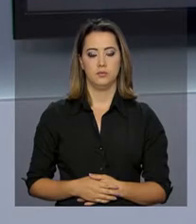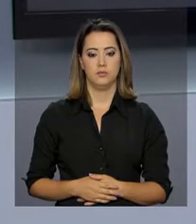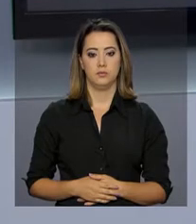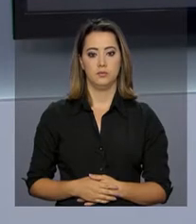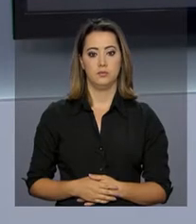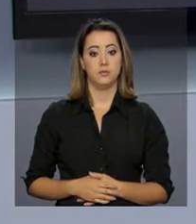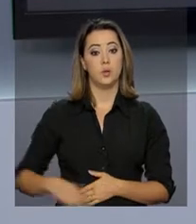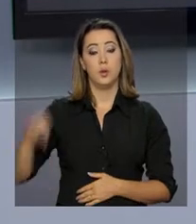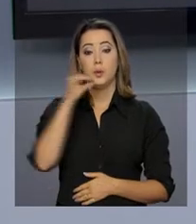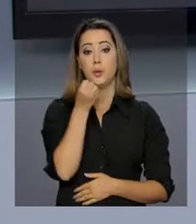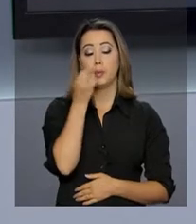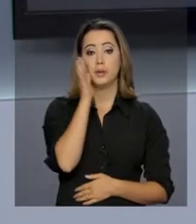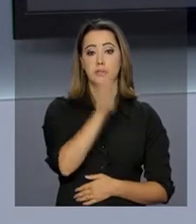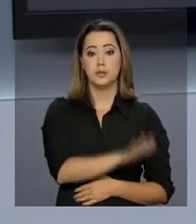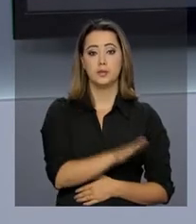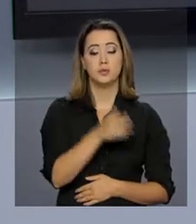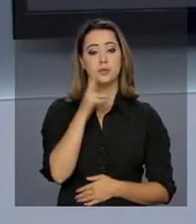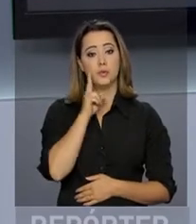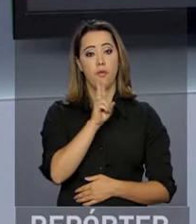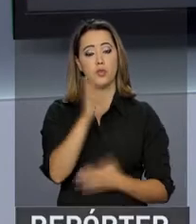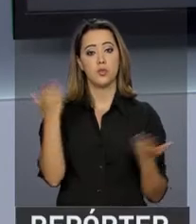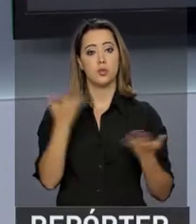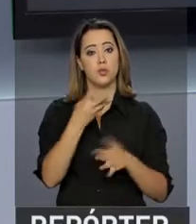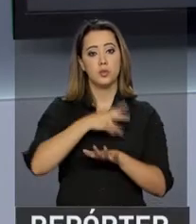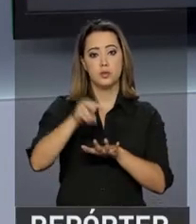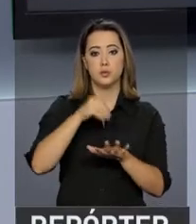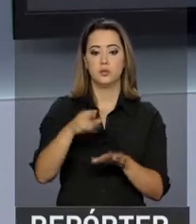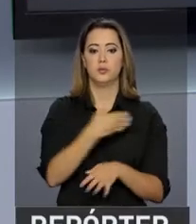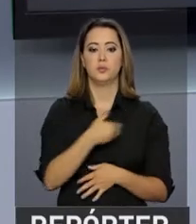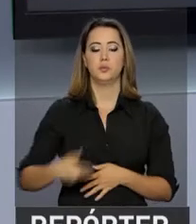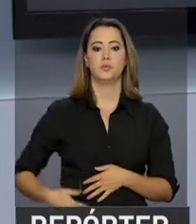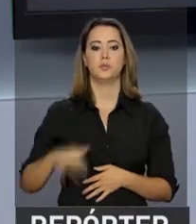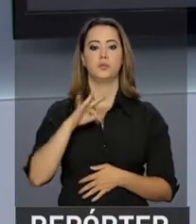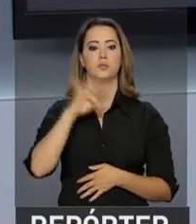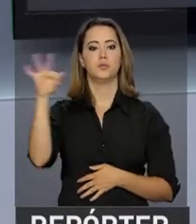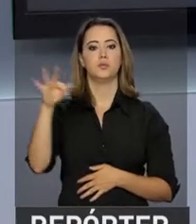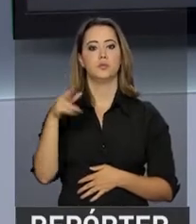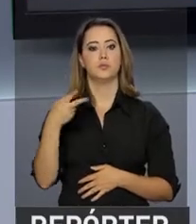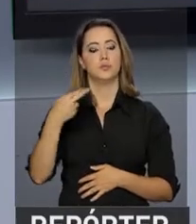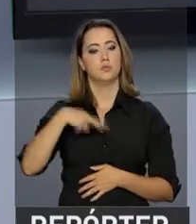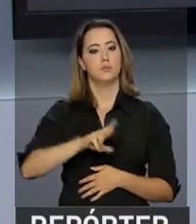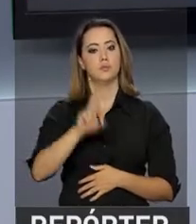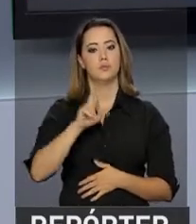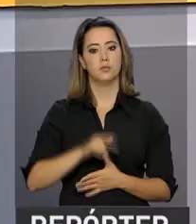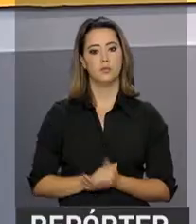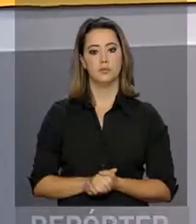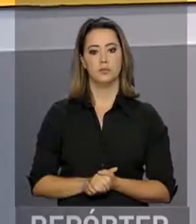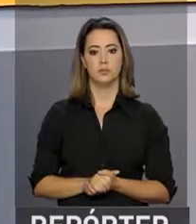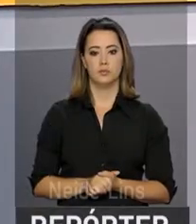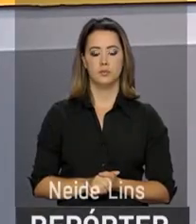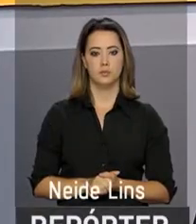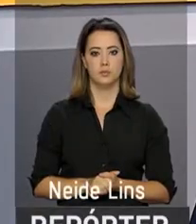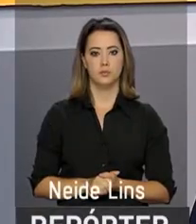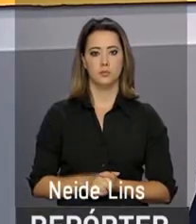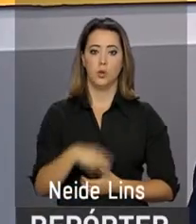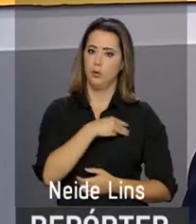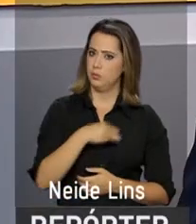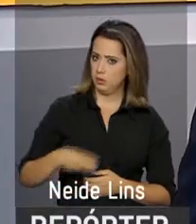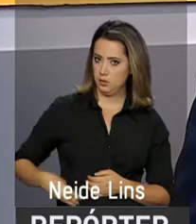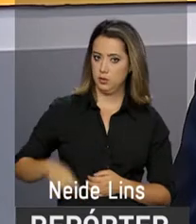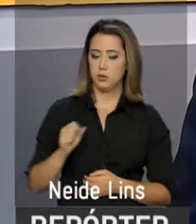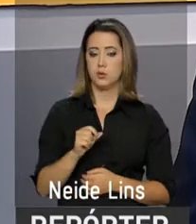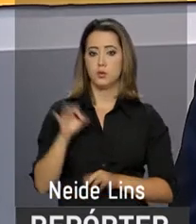olá boa tarde acompanhe agora as notícias do governo federal no repórter nbr o ministro do planejamento